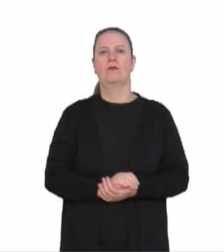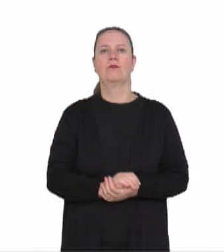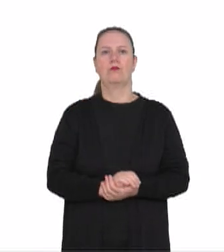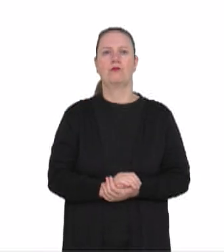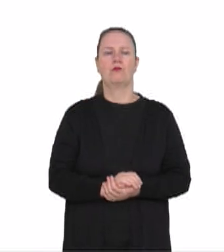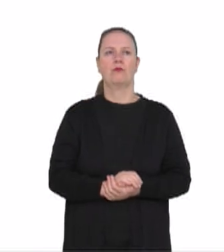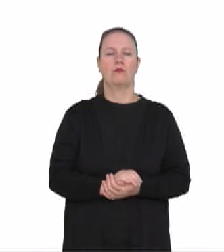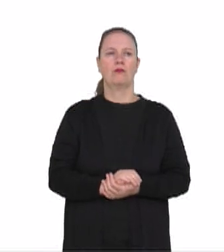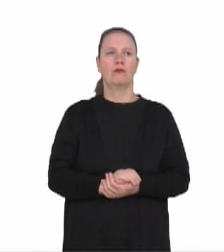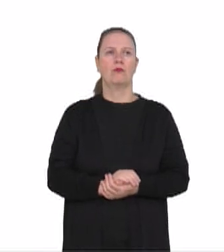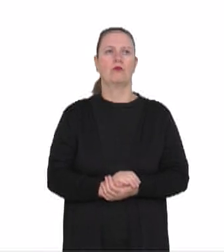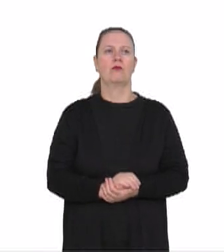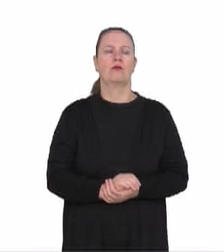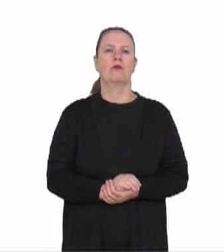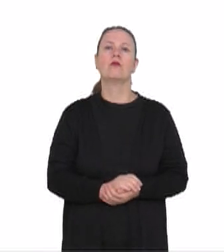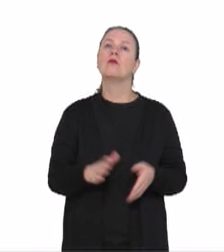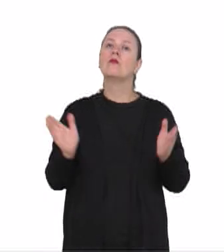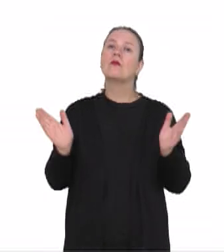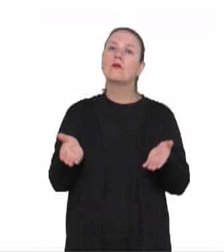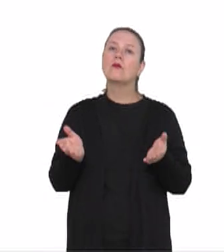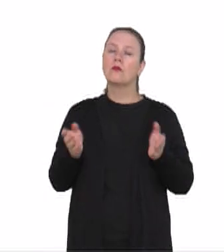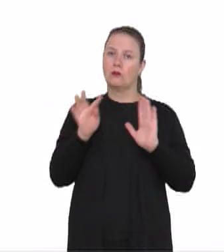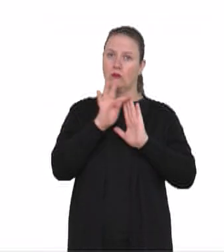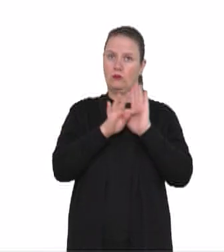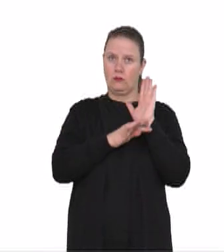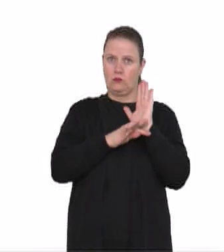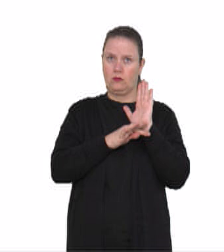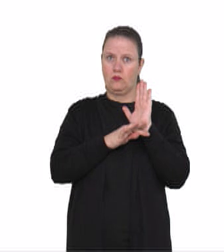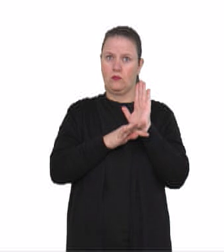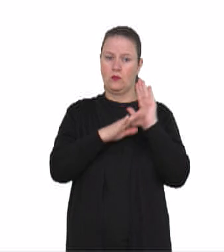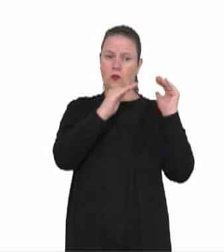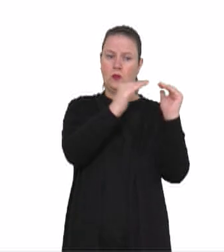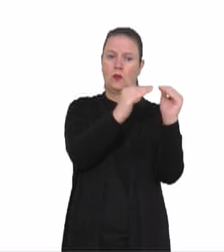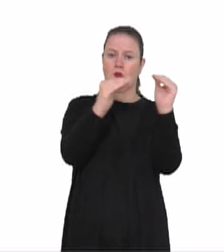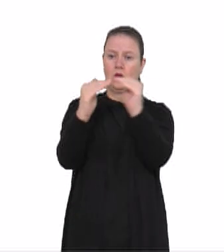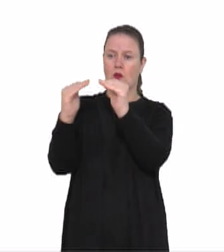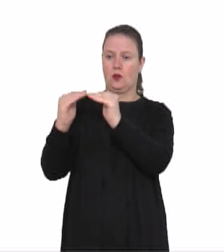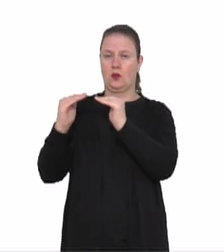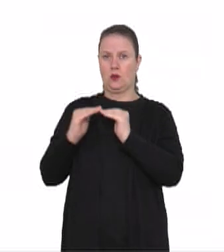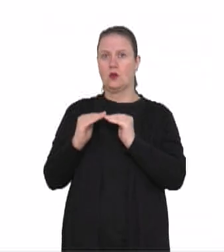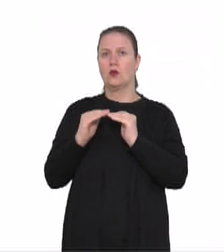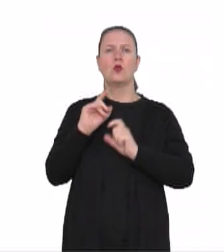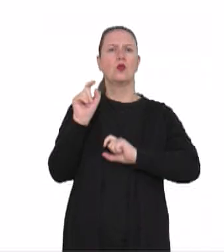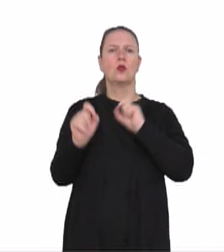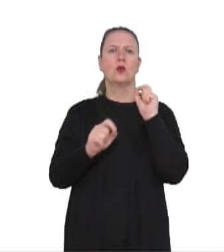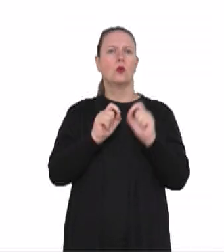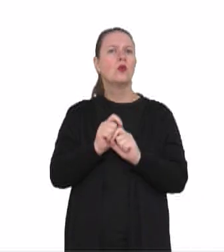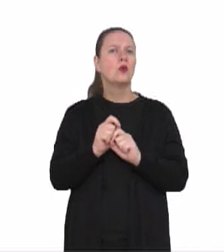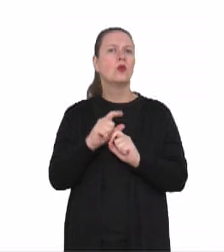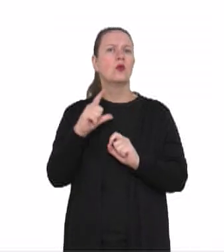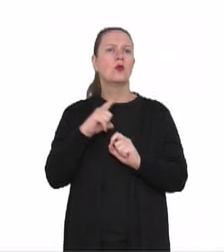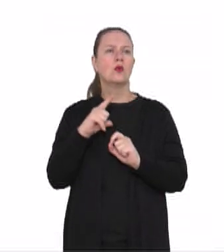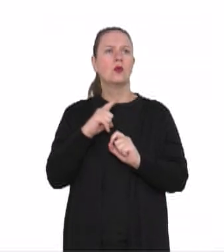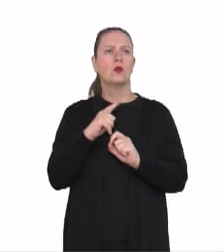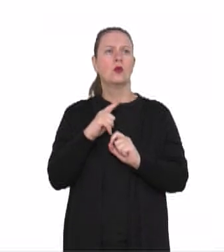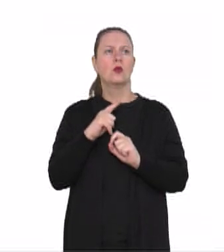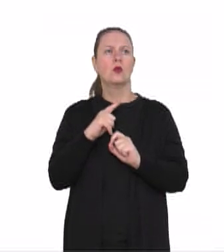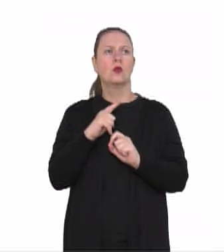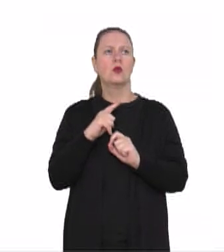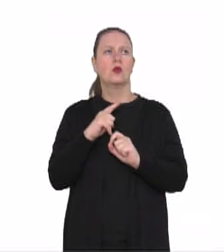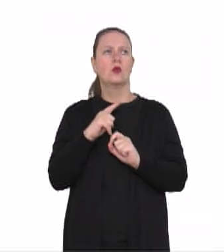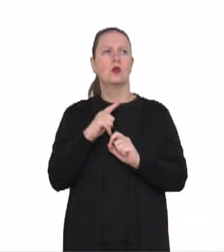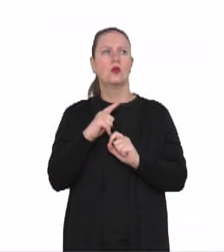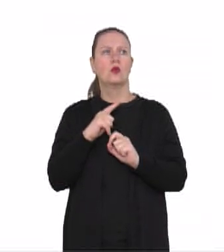games consoles on standby. Então, a média das casas, alguma coisa, daí 33